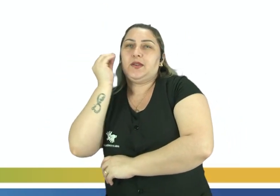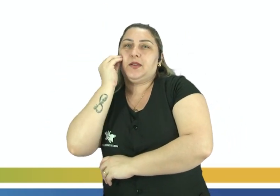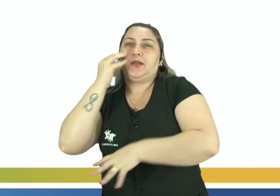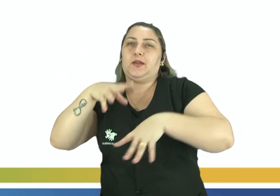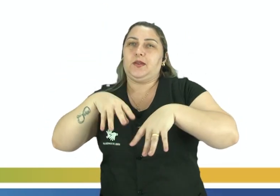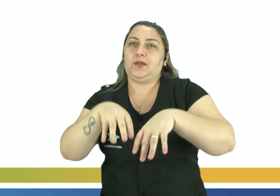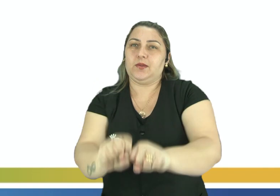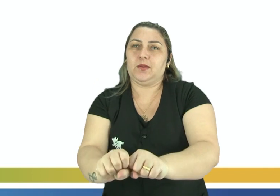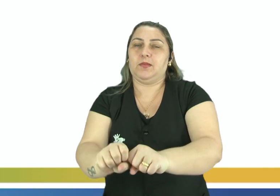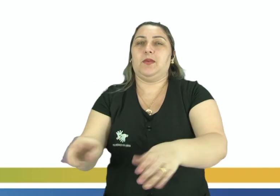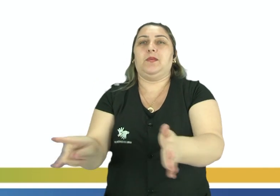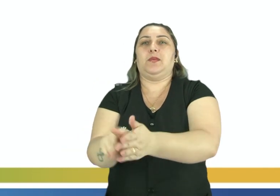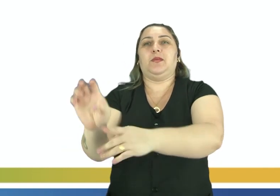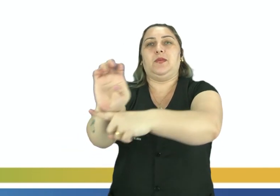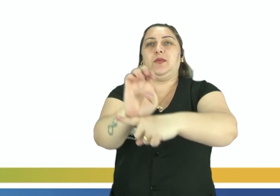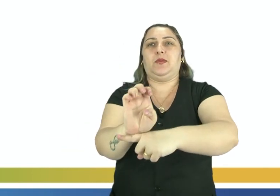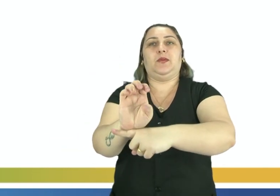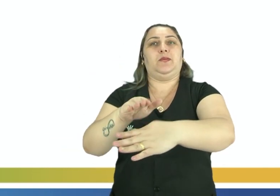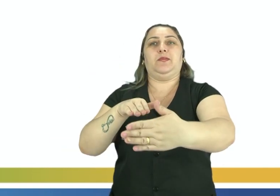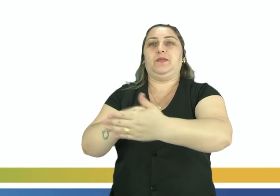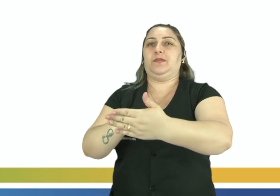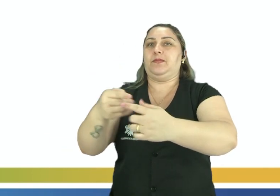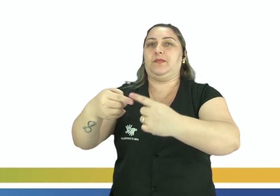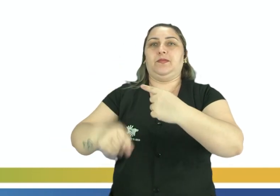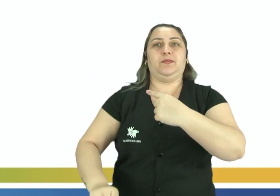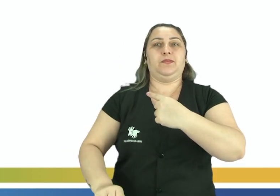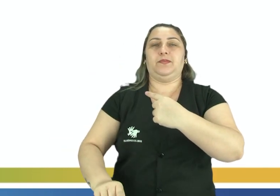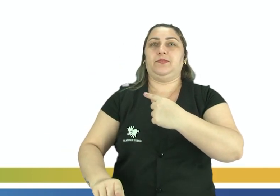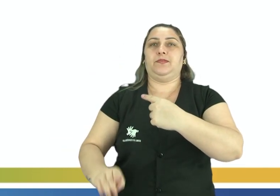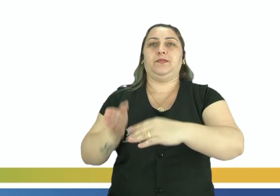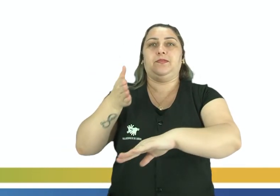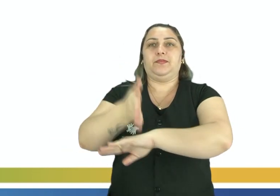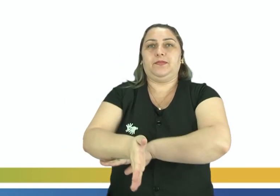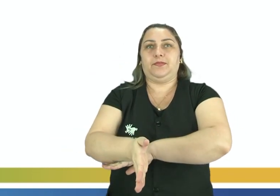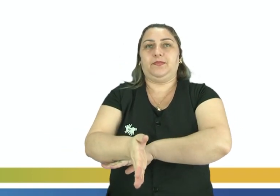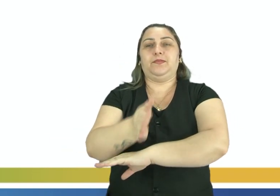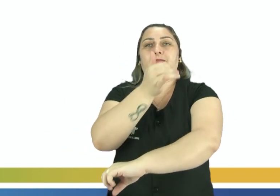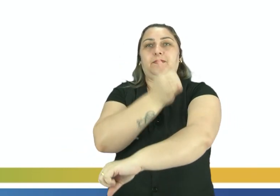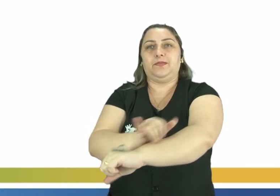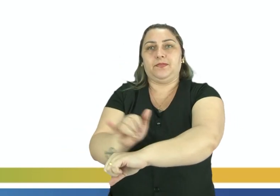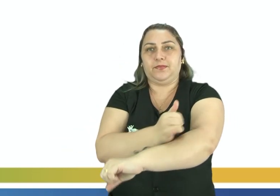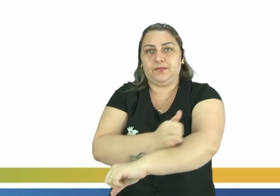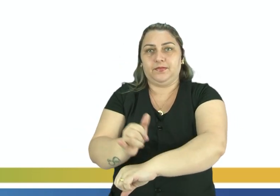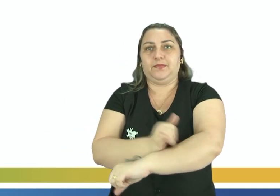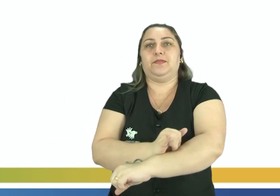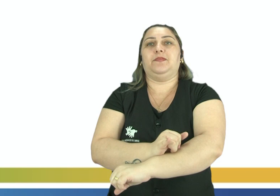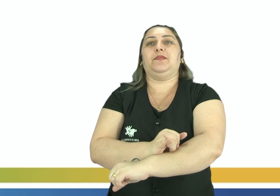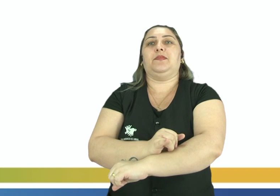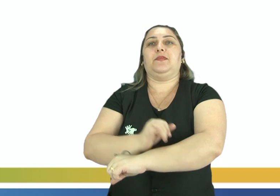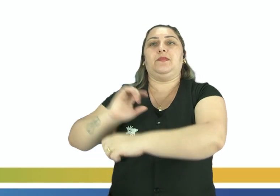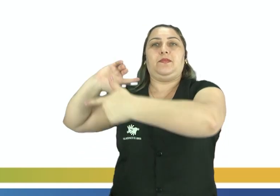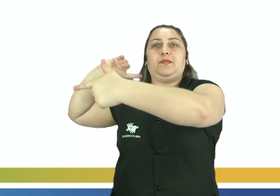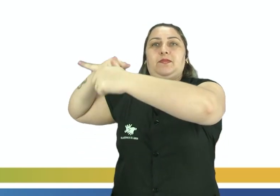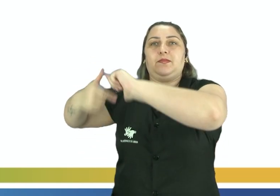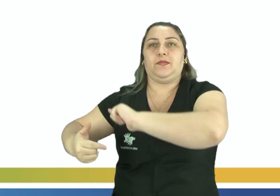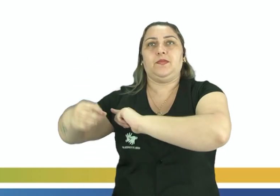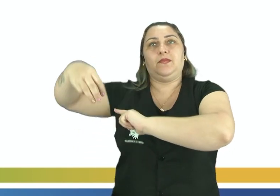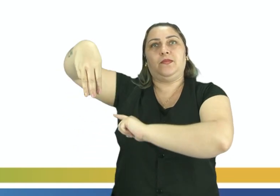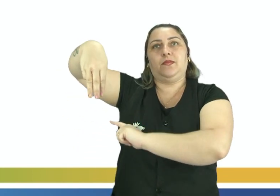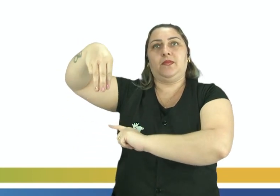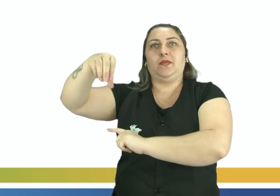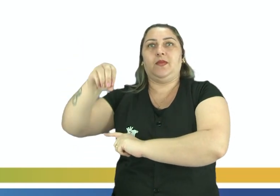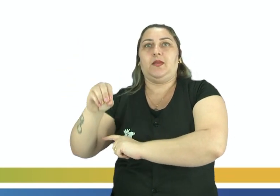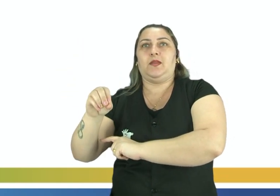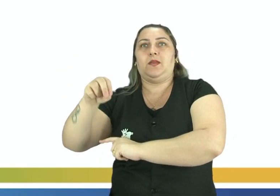imperialista europeia, estavam então barradas por essa estratégia da doutrina Monroe, instituída